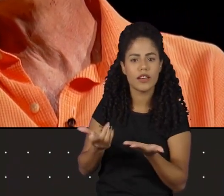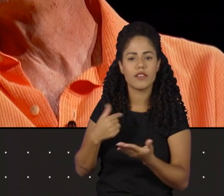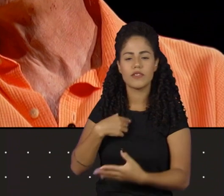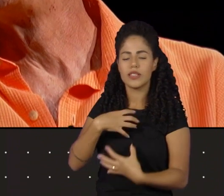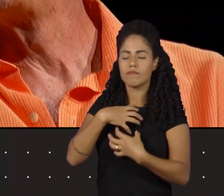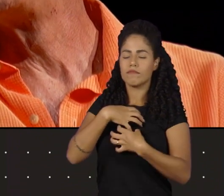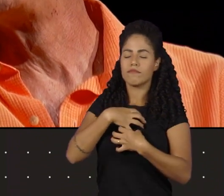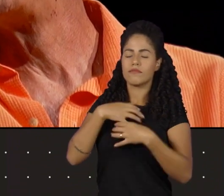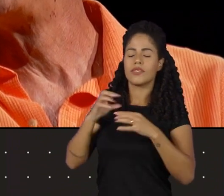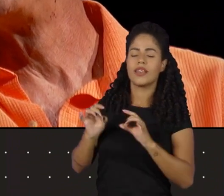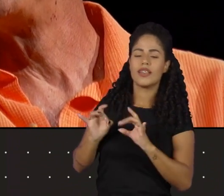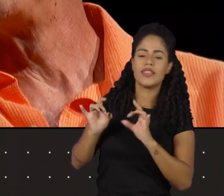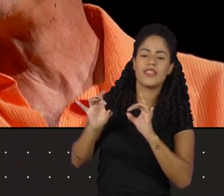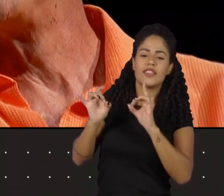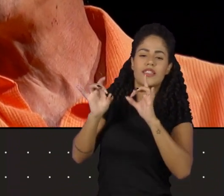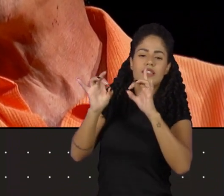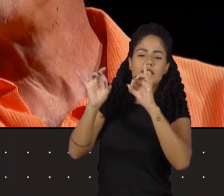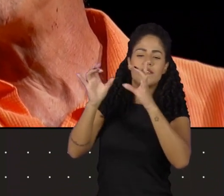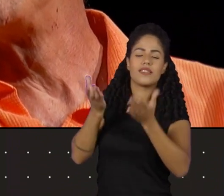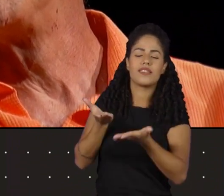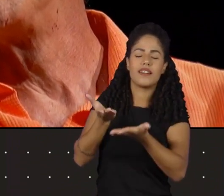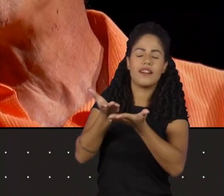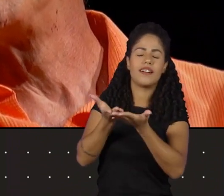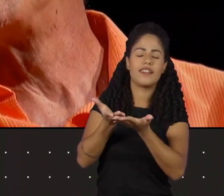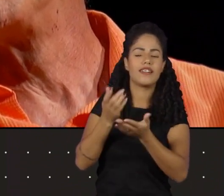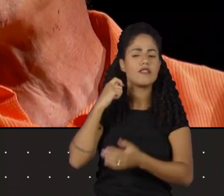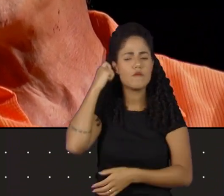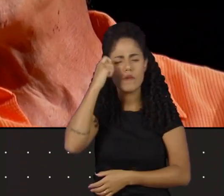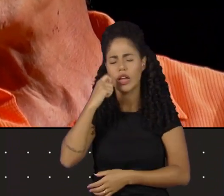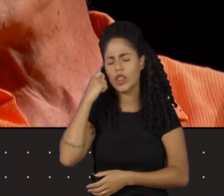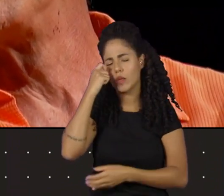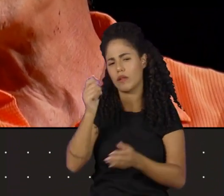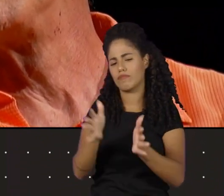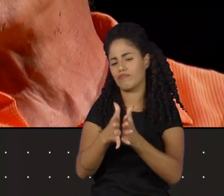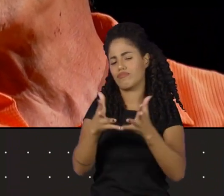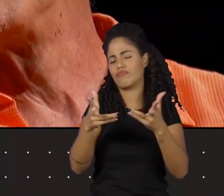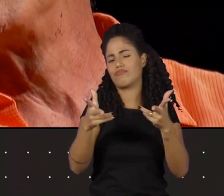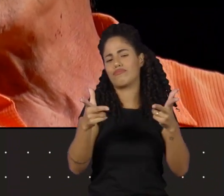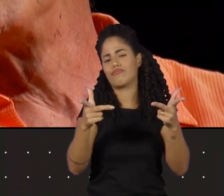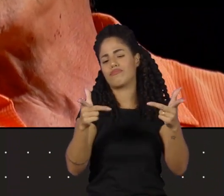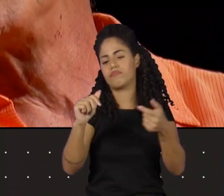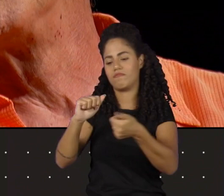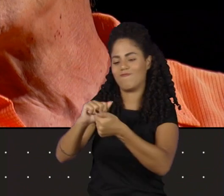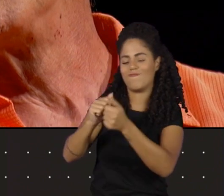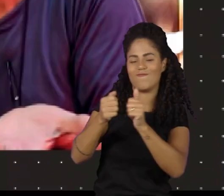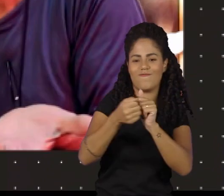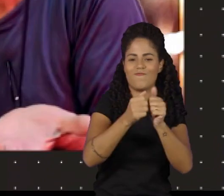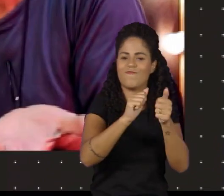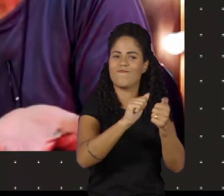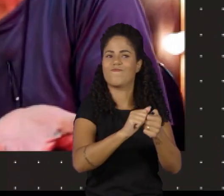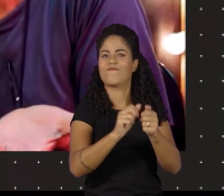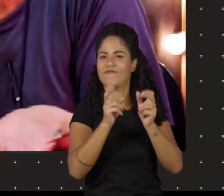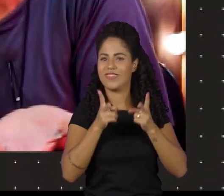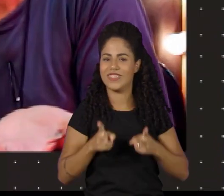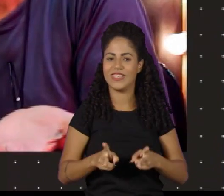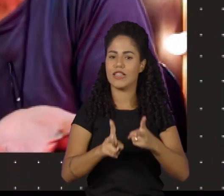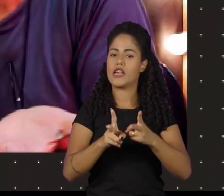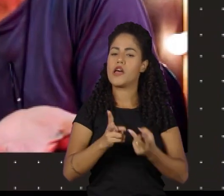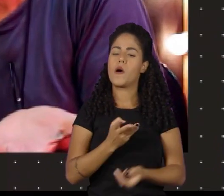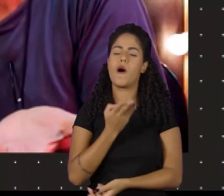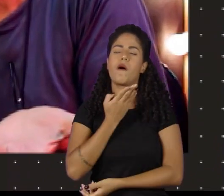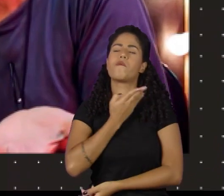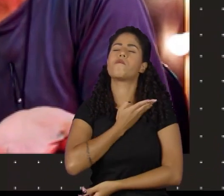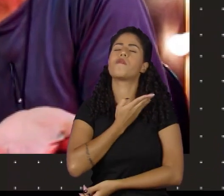humano extraordinário, um ator esplêndido, versátil e um amigo